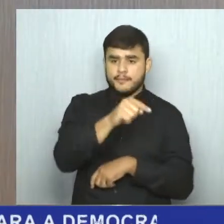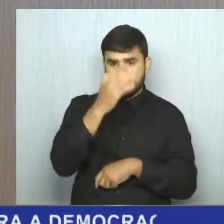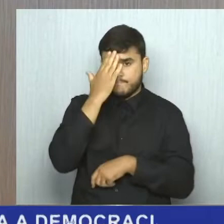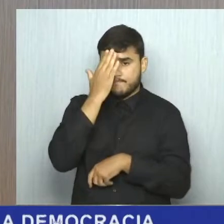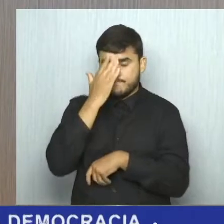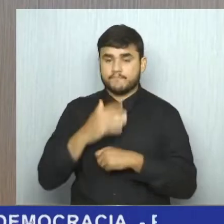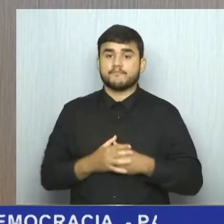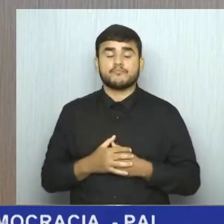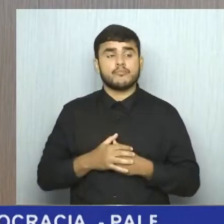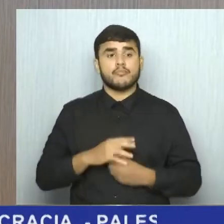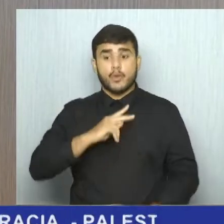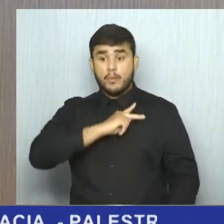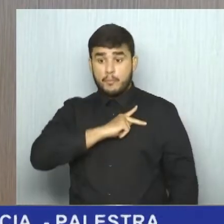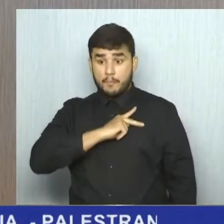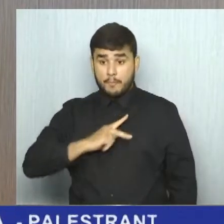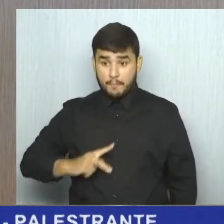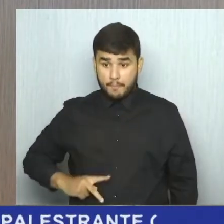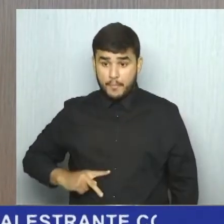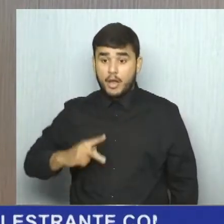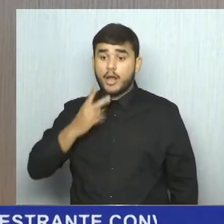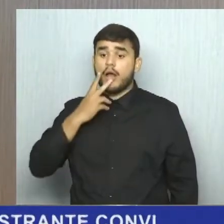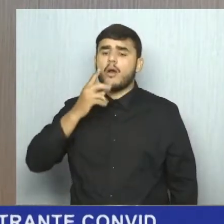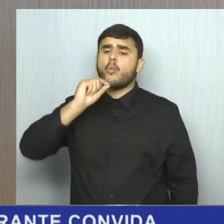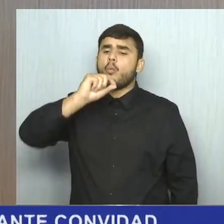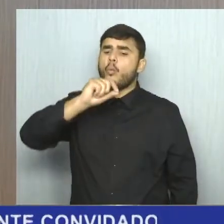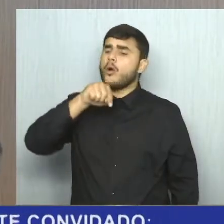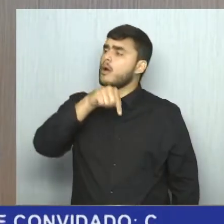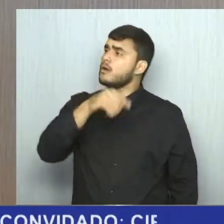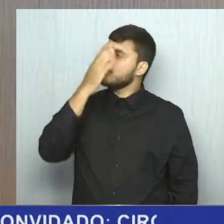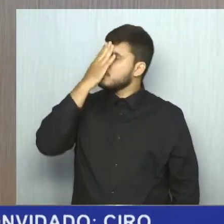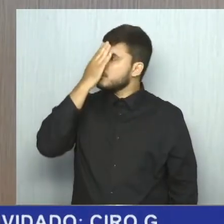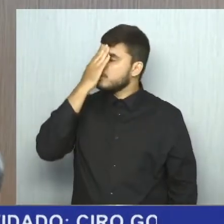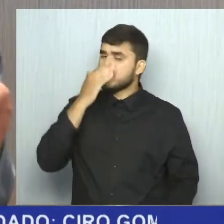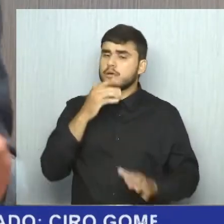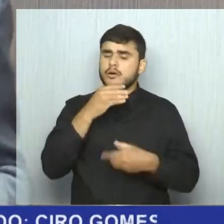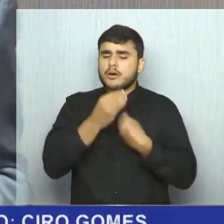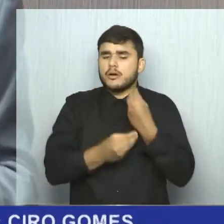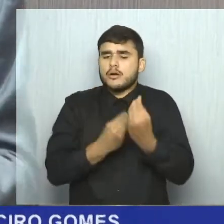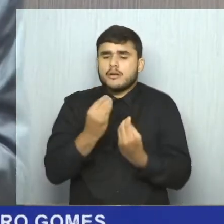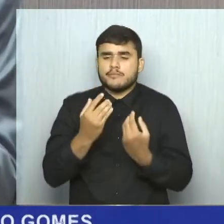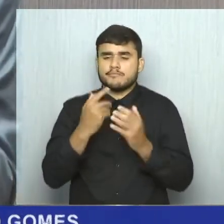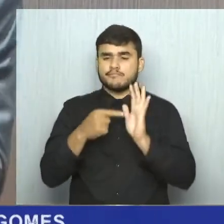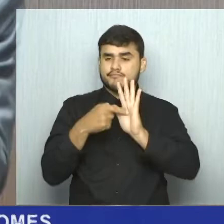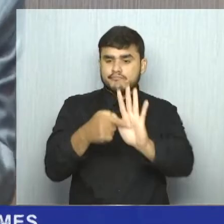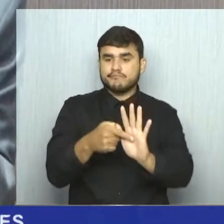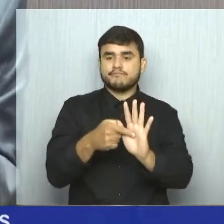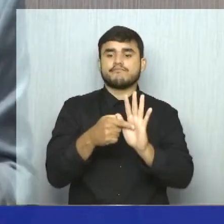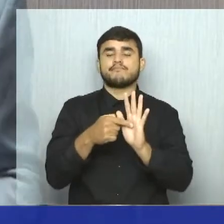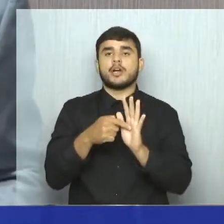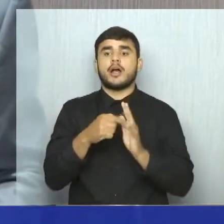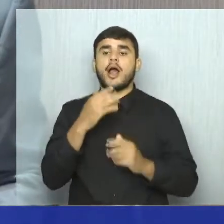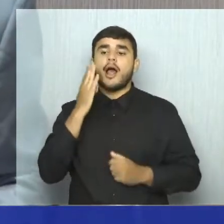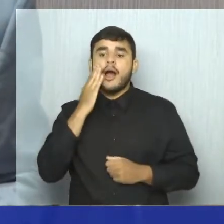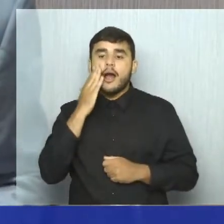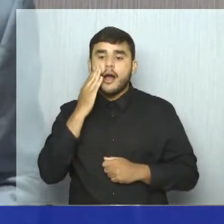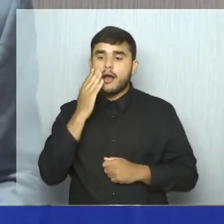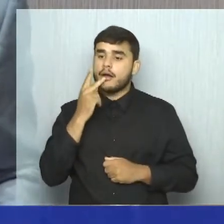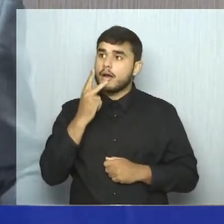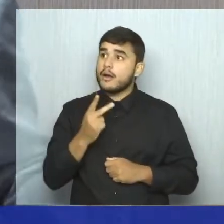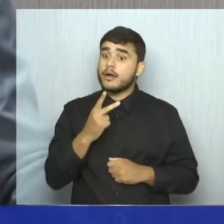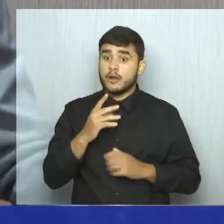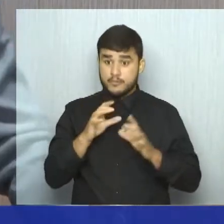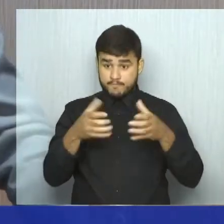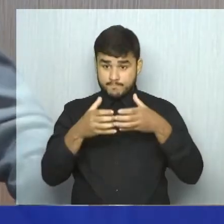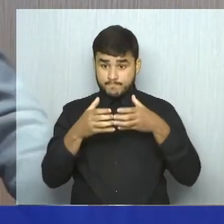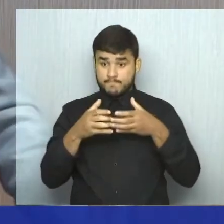diferente, muito aferrada, vamos dizer, a uma leitura mais radical da divisão de tarefas